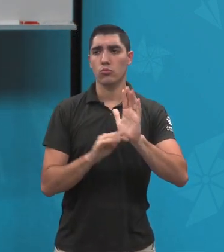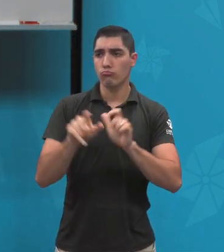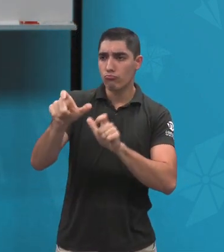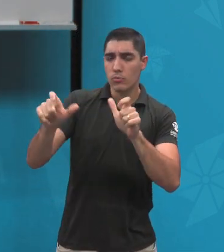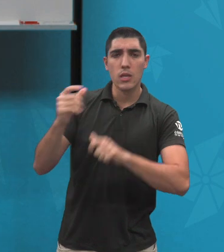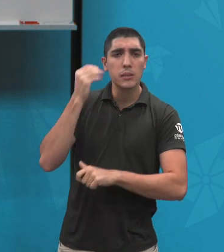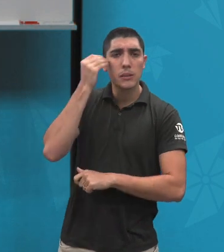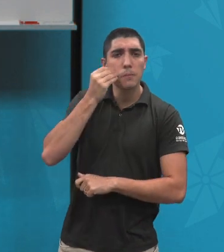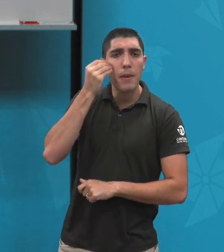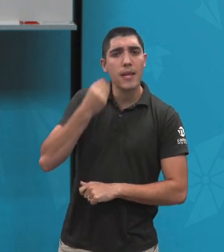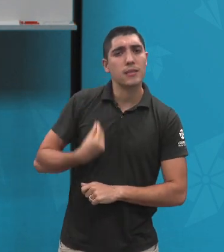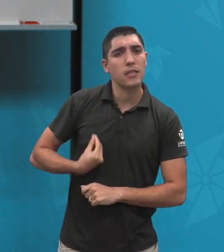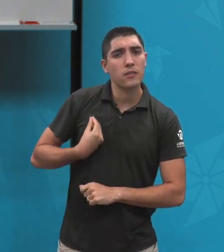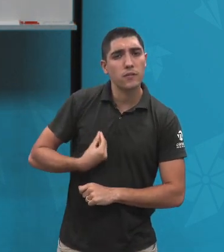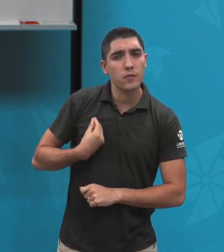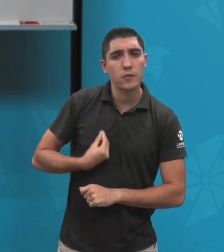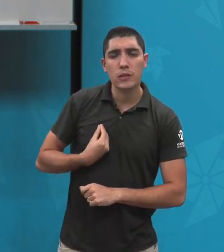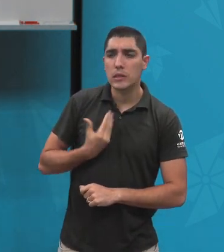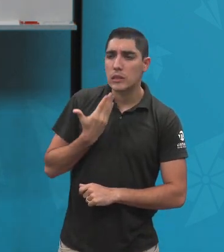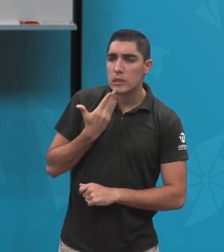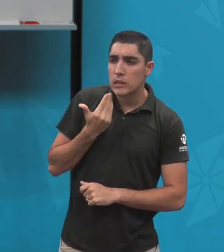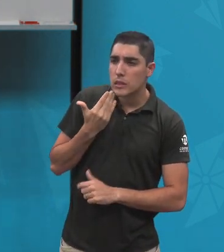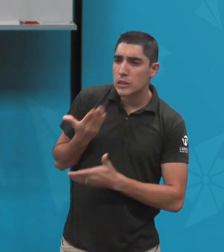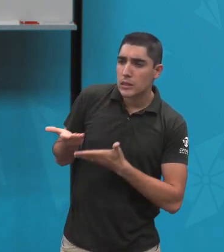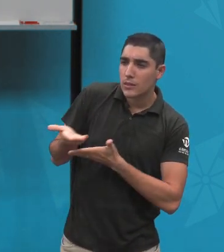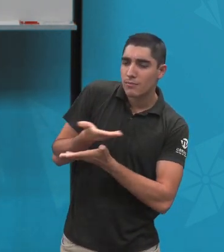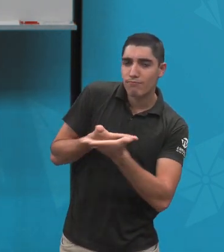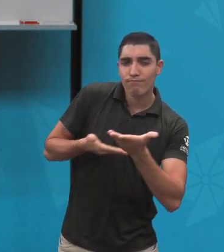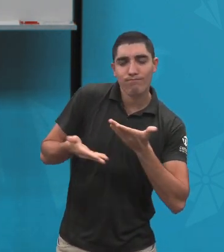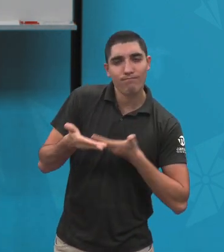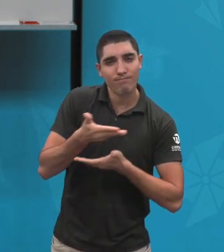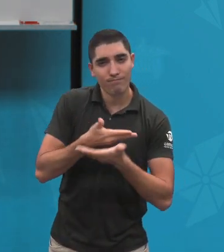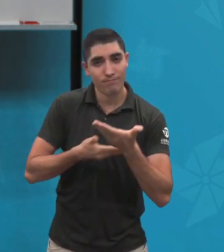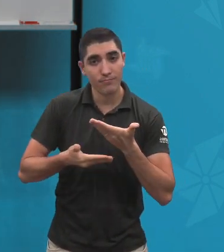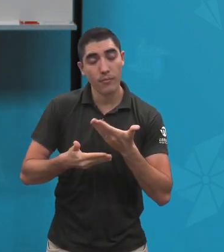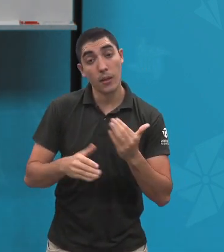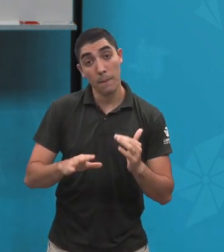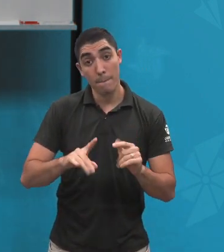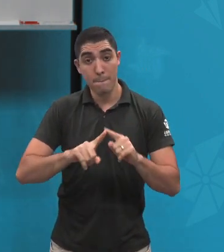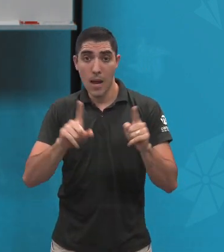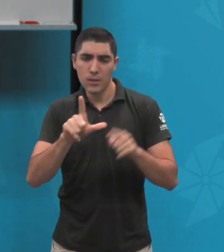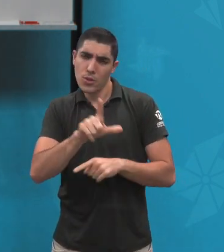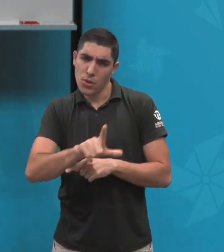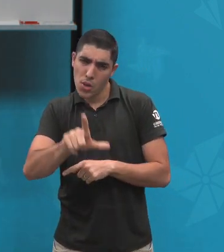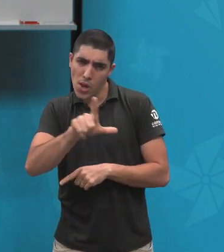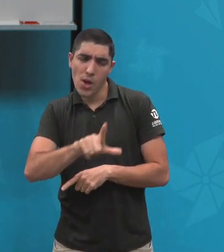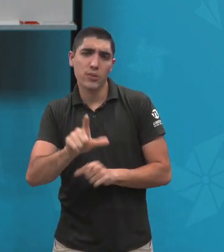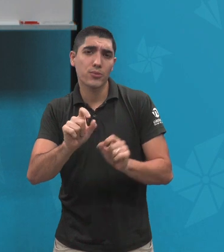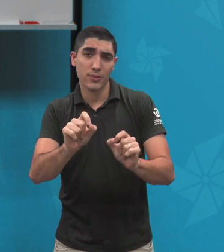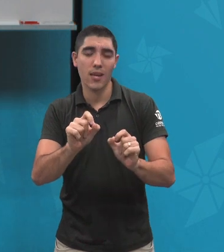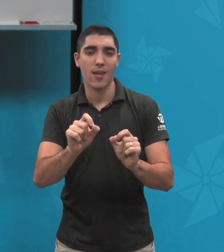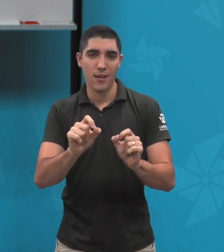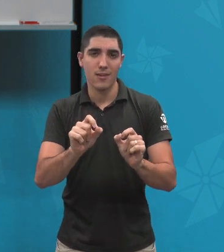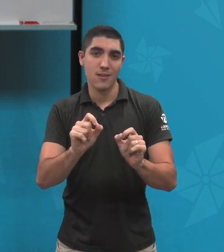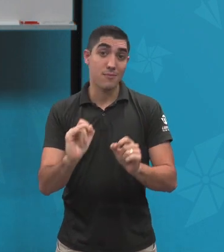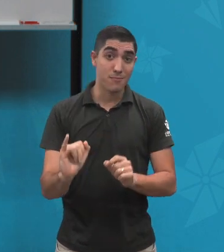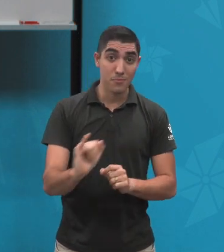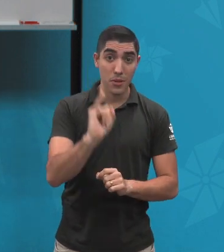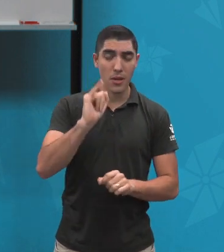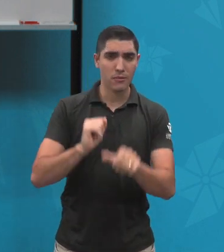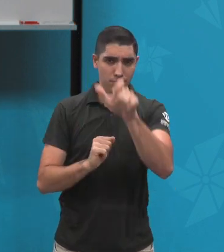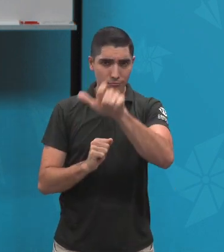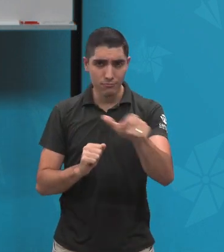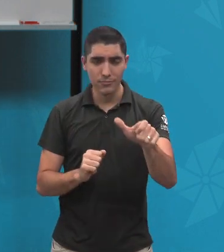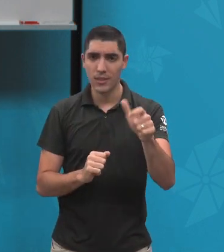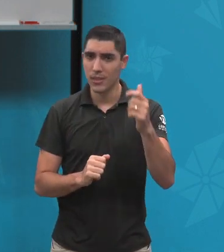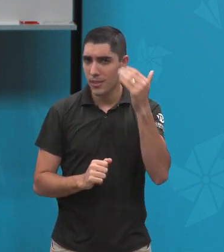de vida, daquilo que acontece ao nosso redor, mas obviamente que em termos mais práticos, é